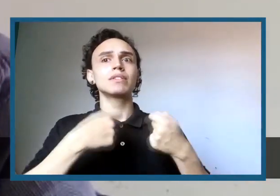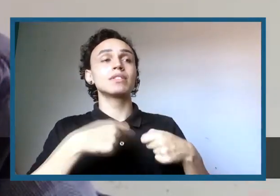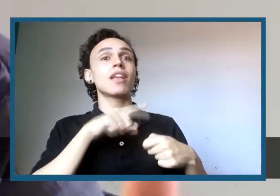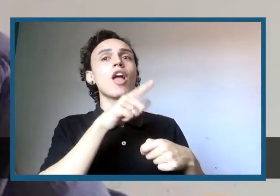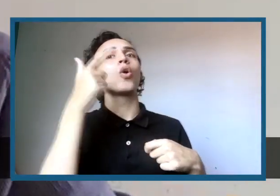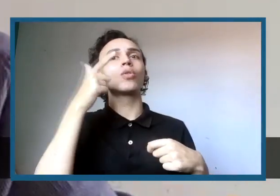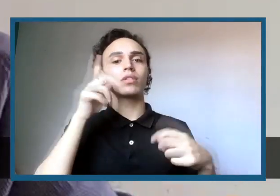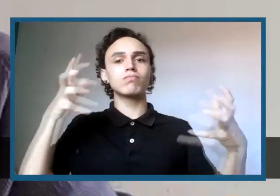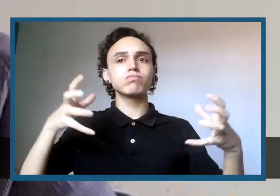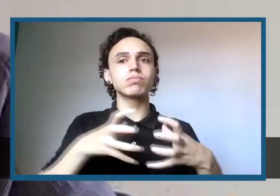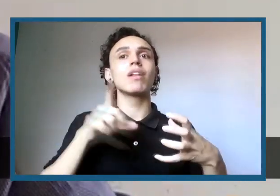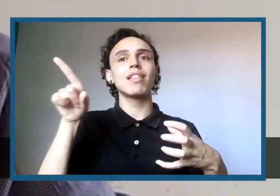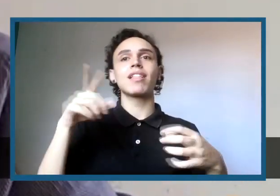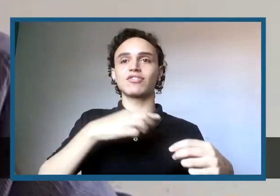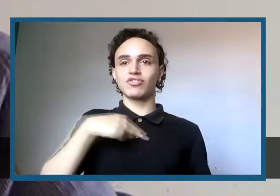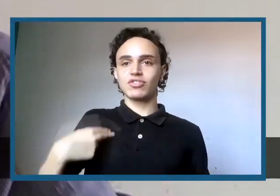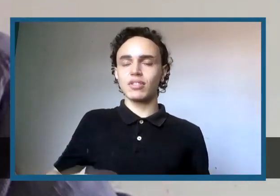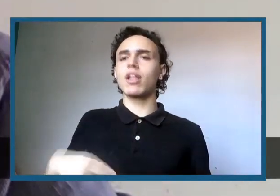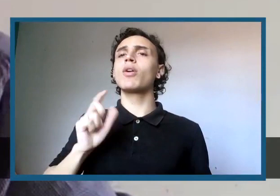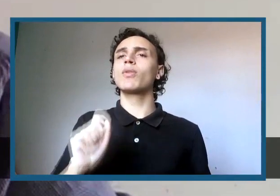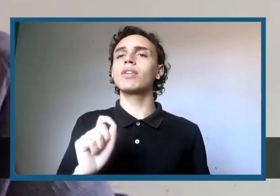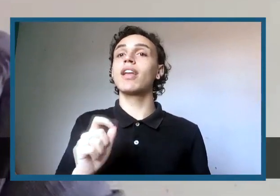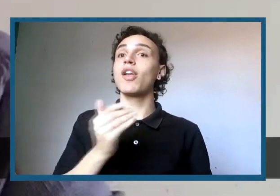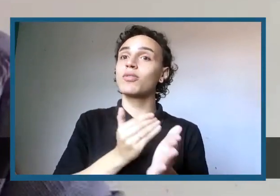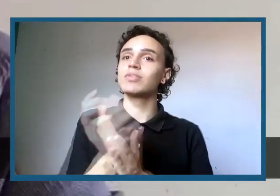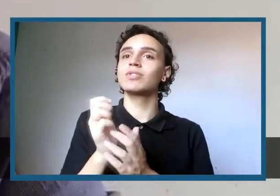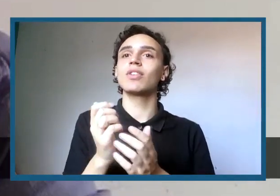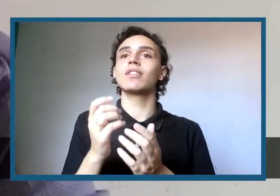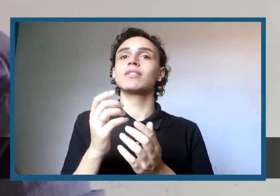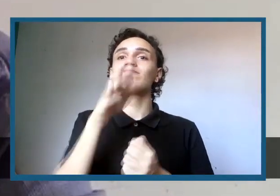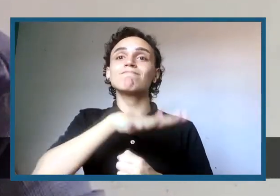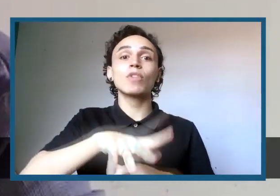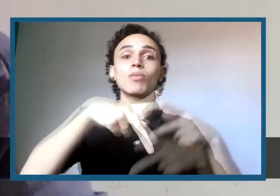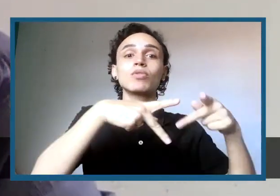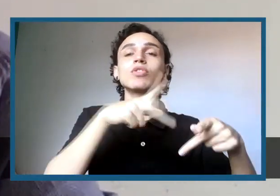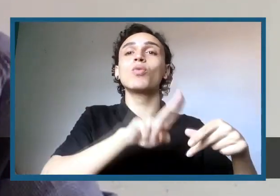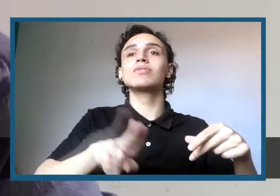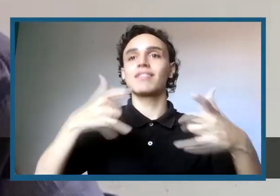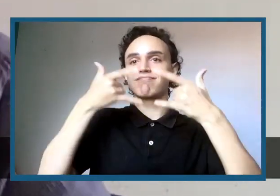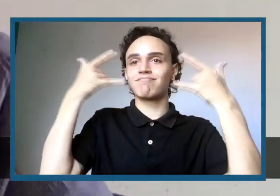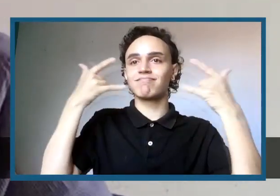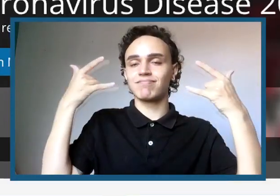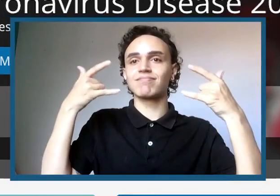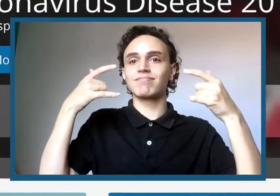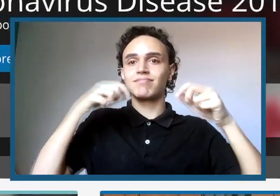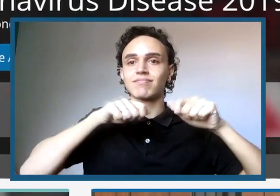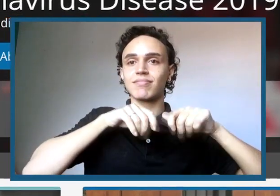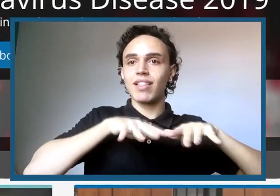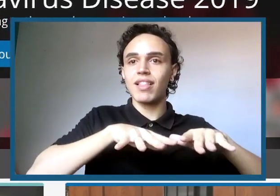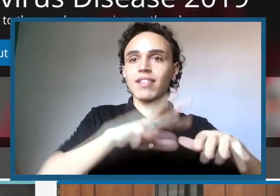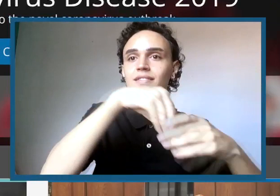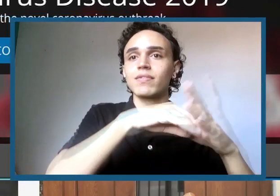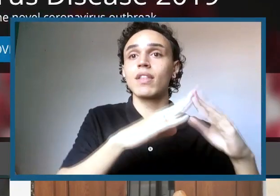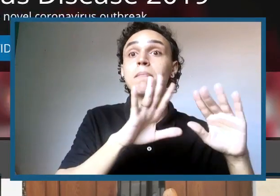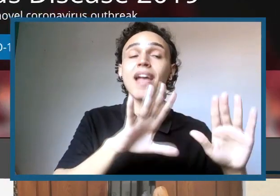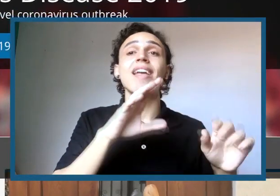começou a ser contida e não baseado em observações científicas controladas. E isso justamente